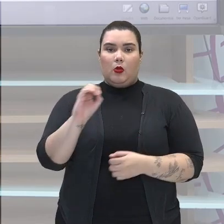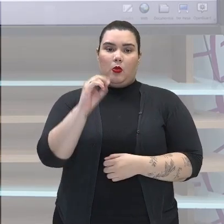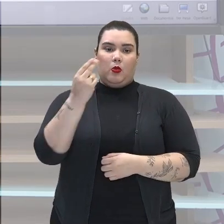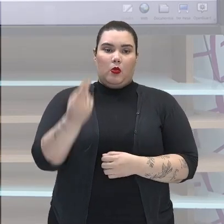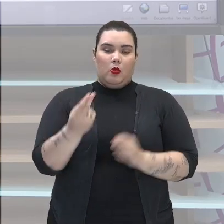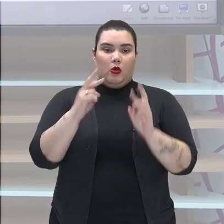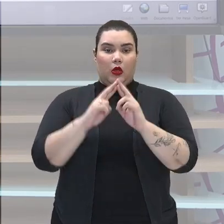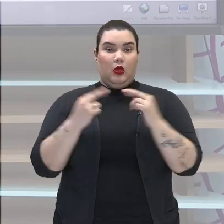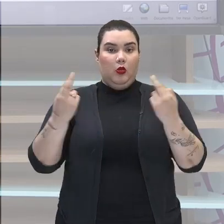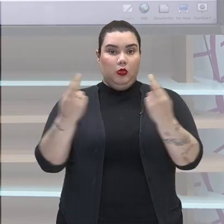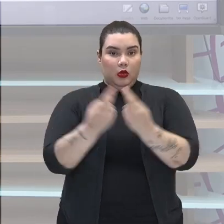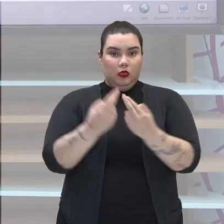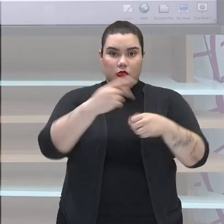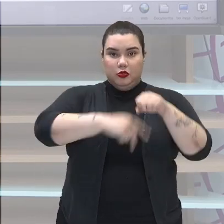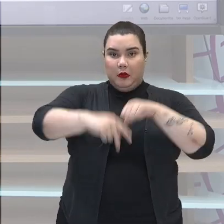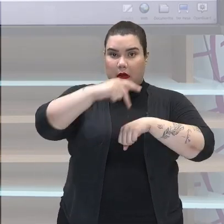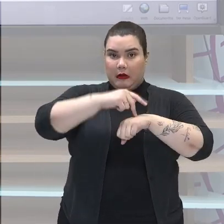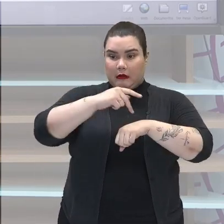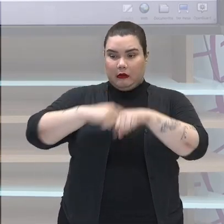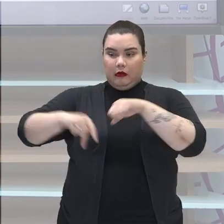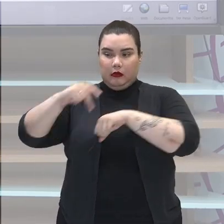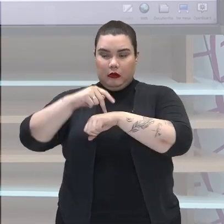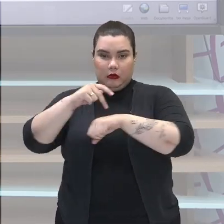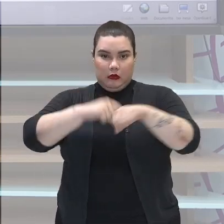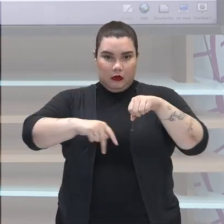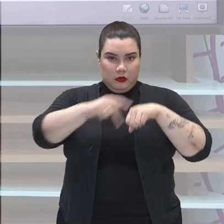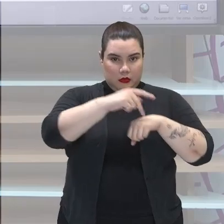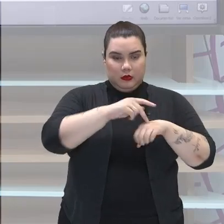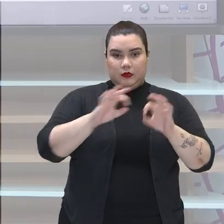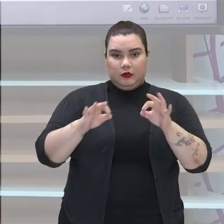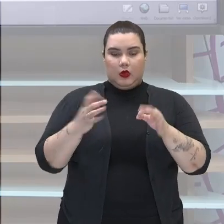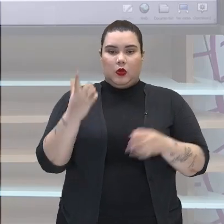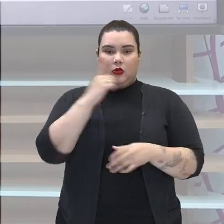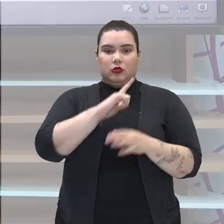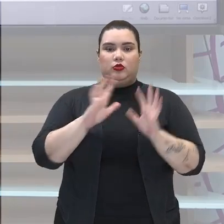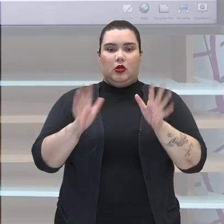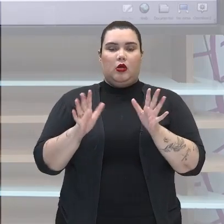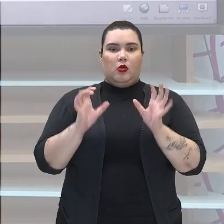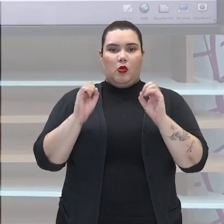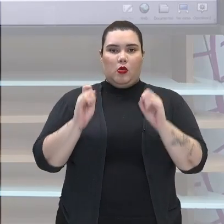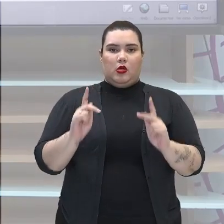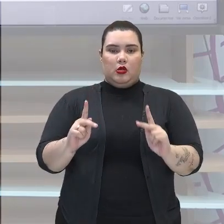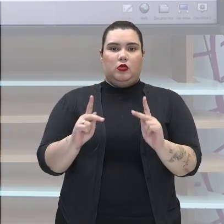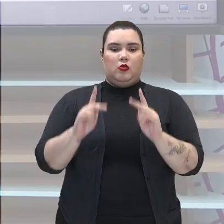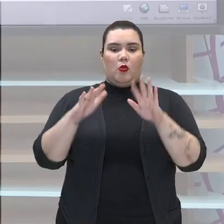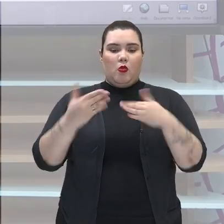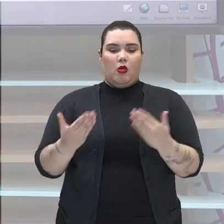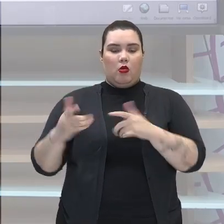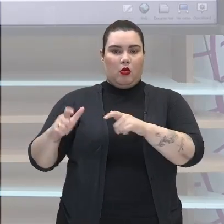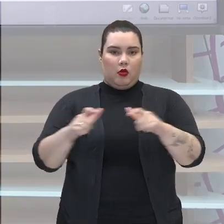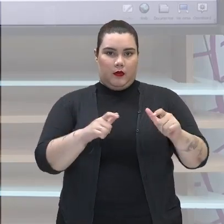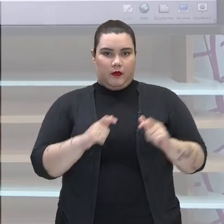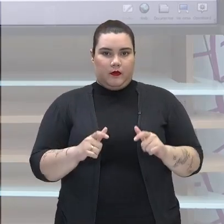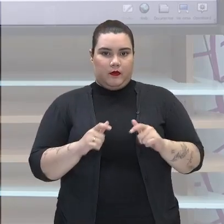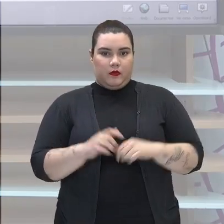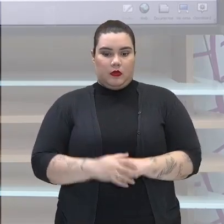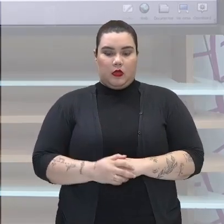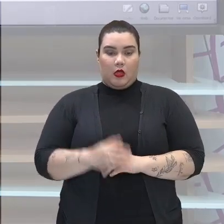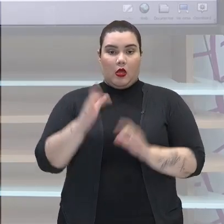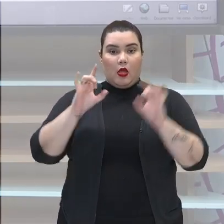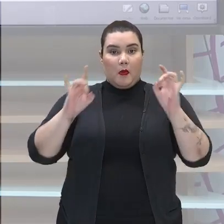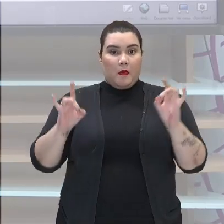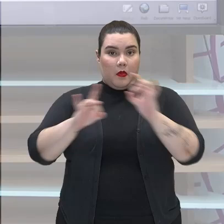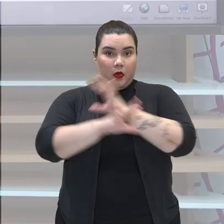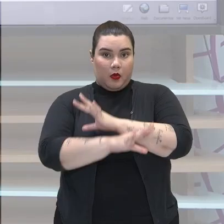reuniões diplomáticas, conseguiu agora definir o seu território. Maravilha! Após definido o